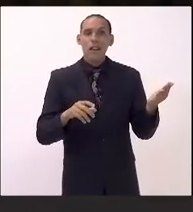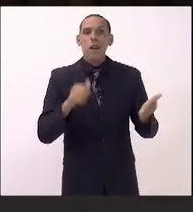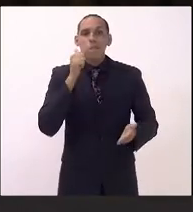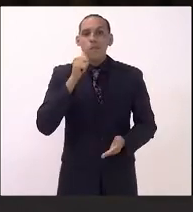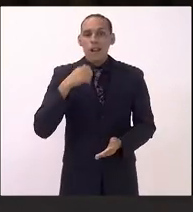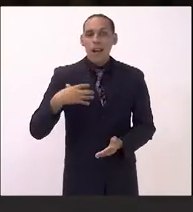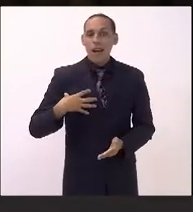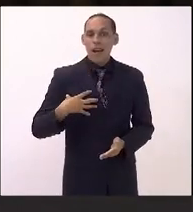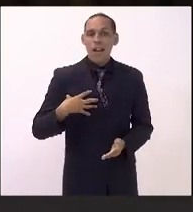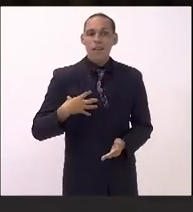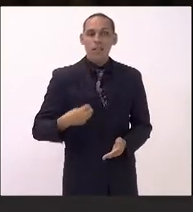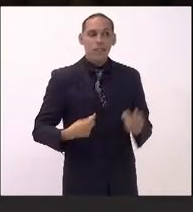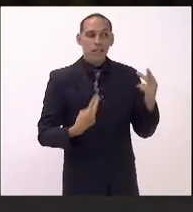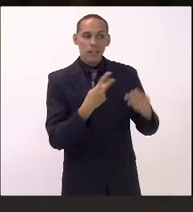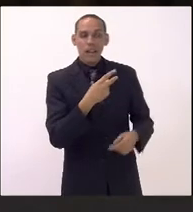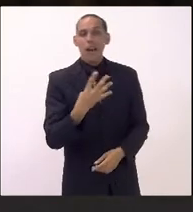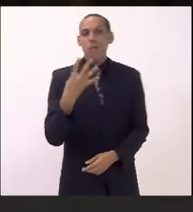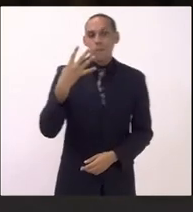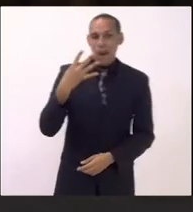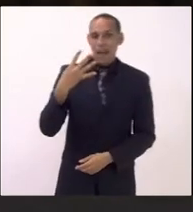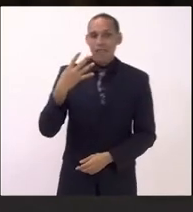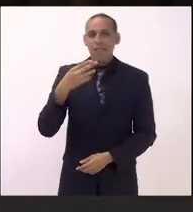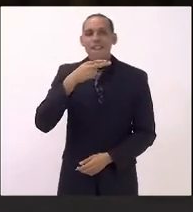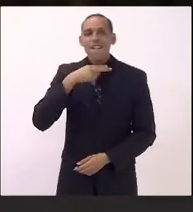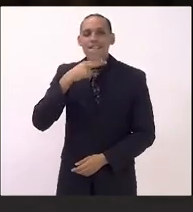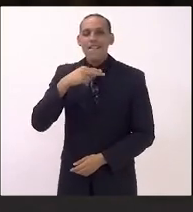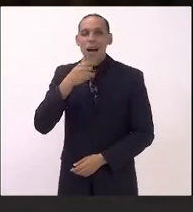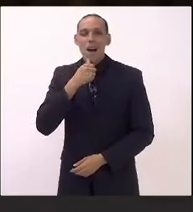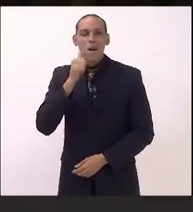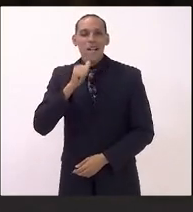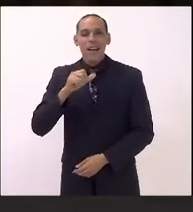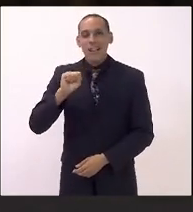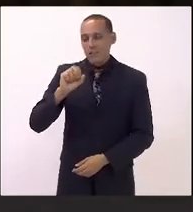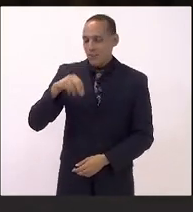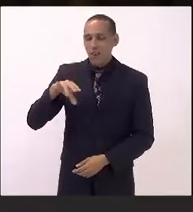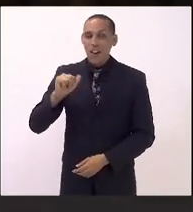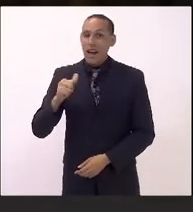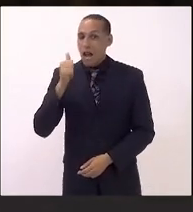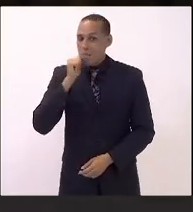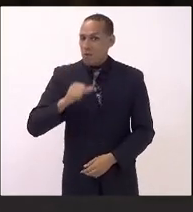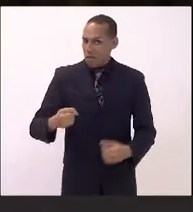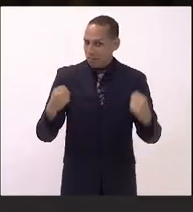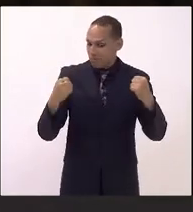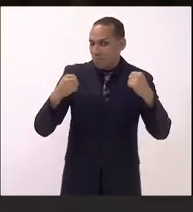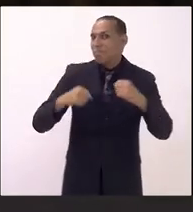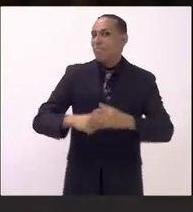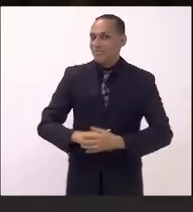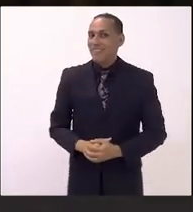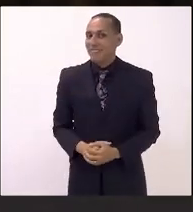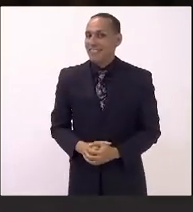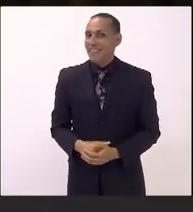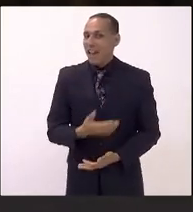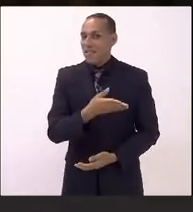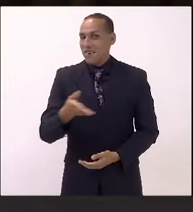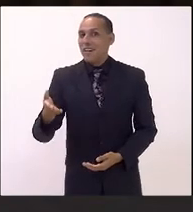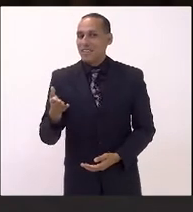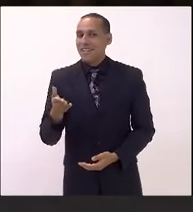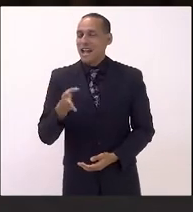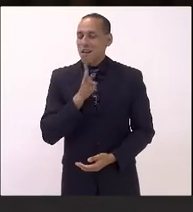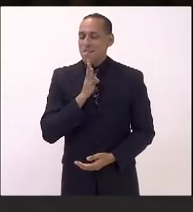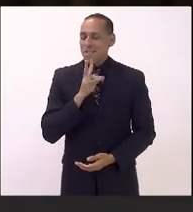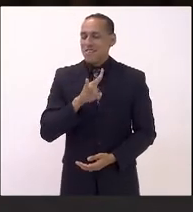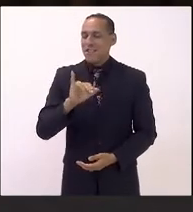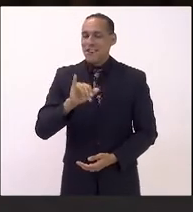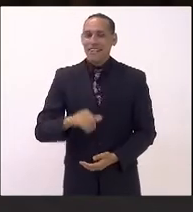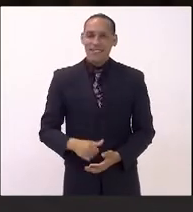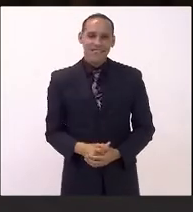mulheres, netas de Dona Sônia. E que mulheres, sabe? Vocês terão a oportunidade de